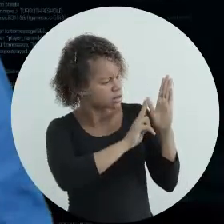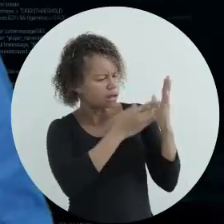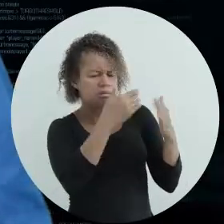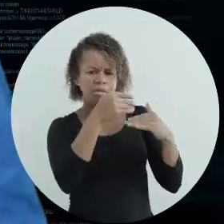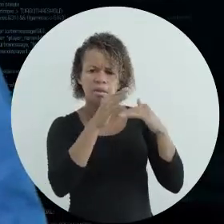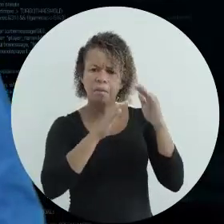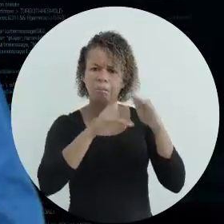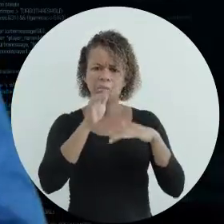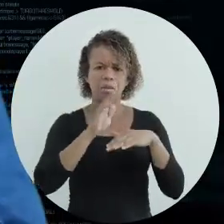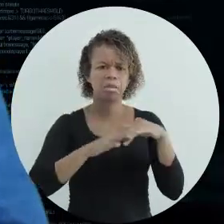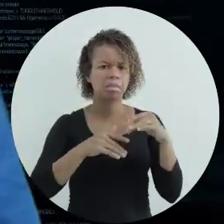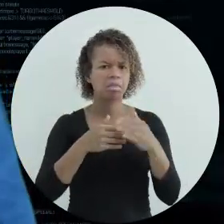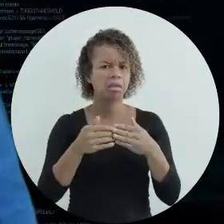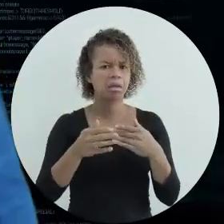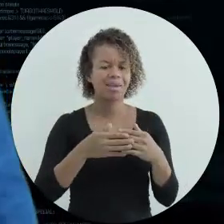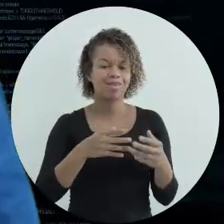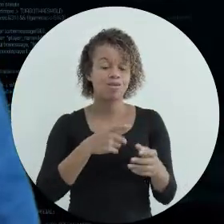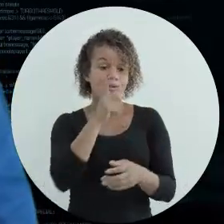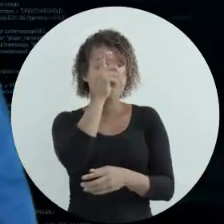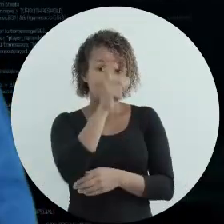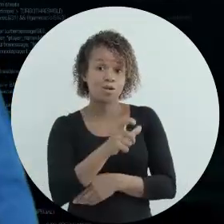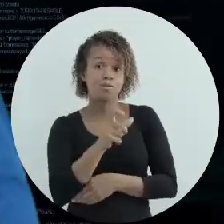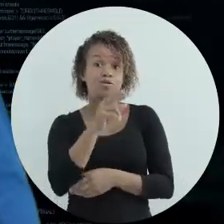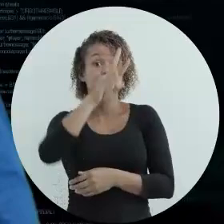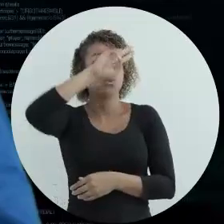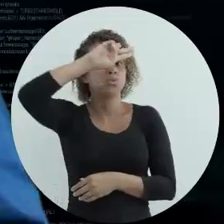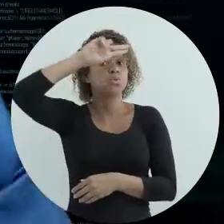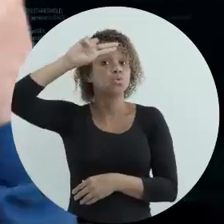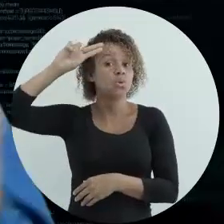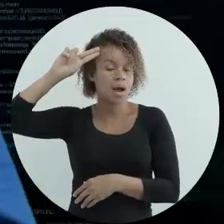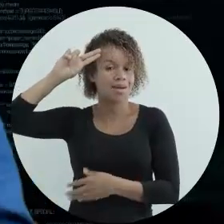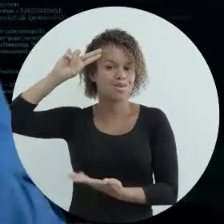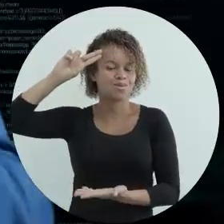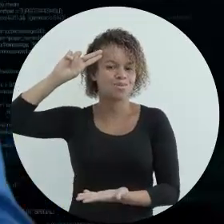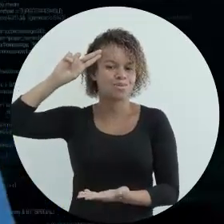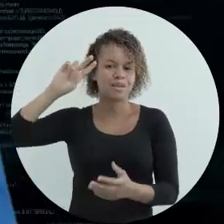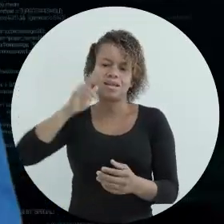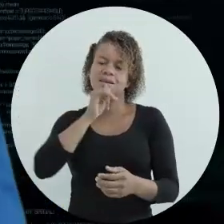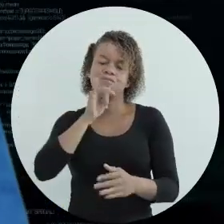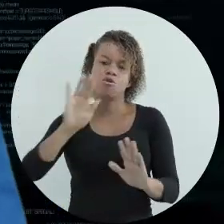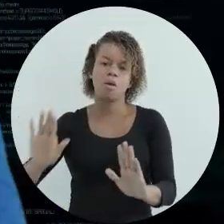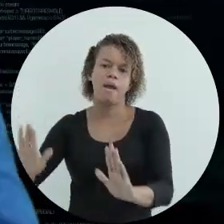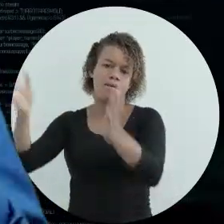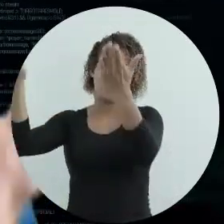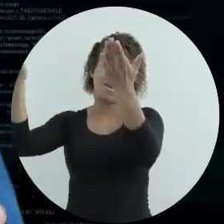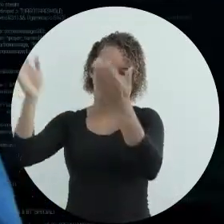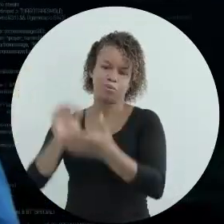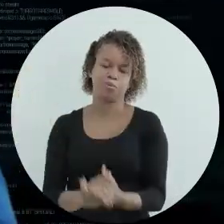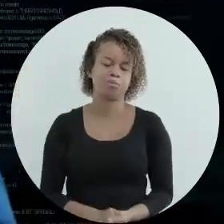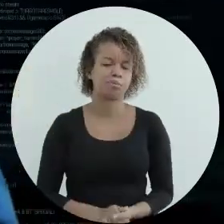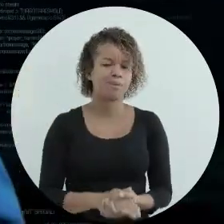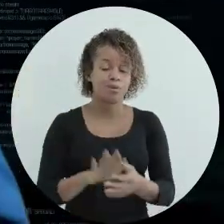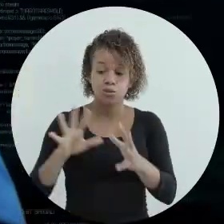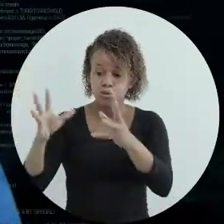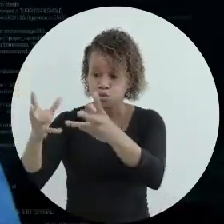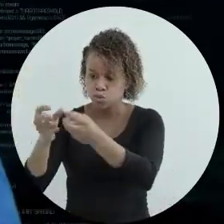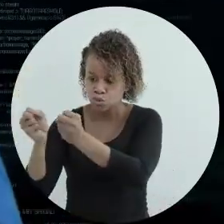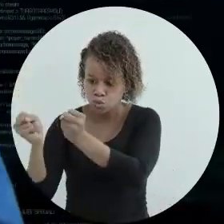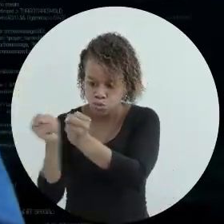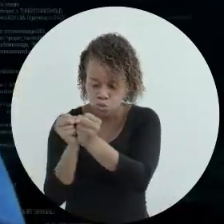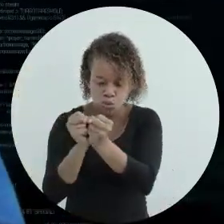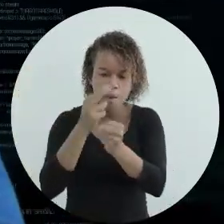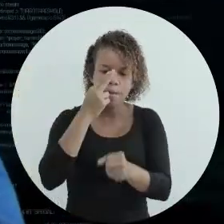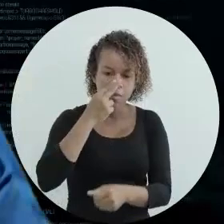um comportamento do usuário, no caso, um evento. Tudo isso junto no mesmo lugar. Agora imagina a confusão que era. Você tinha que